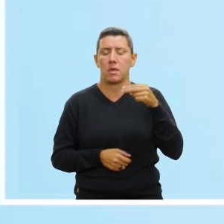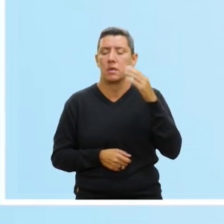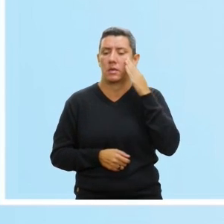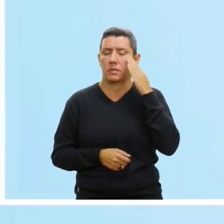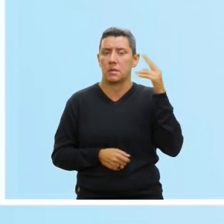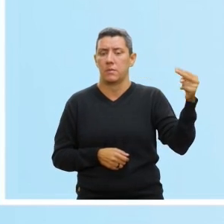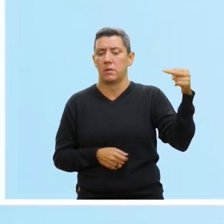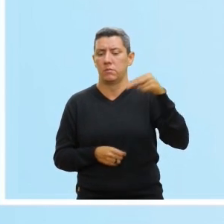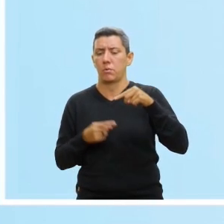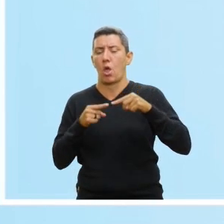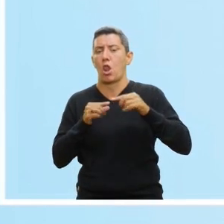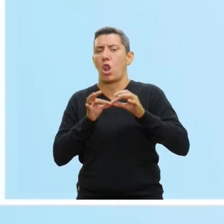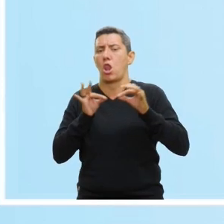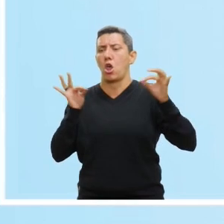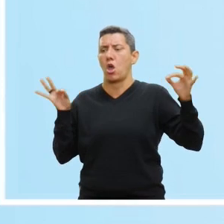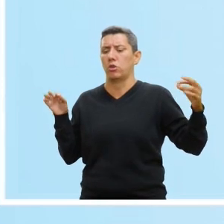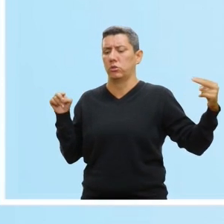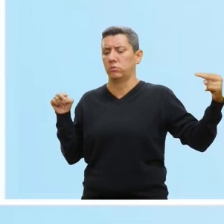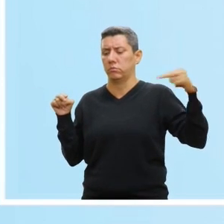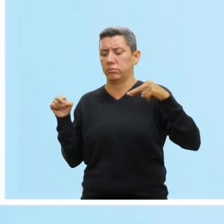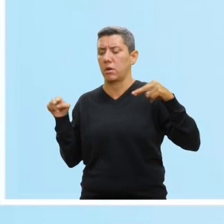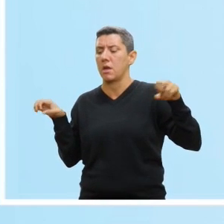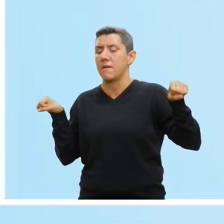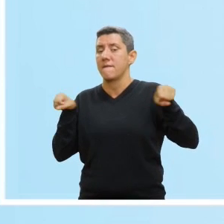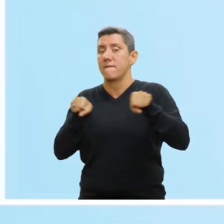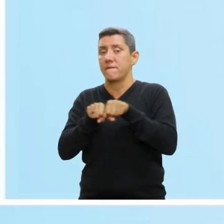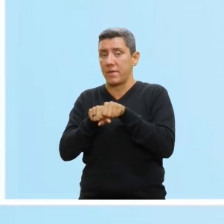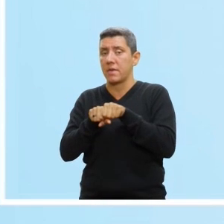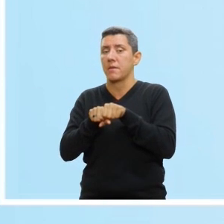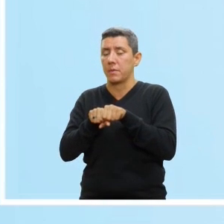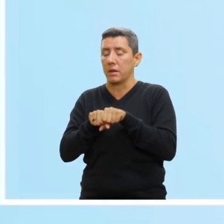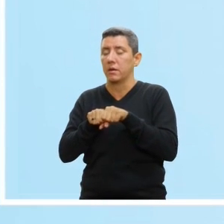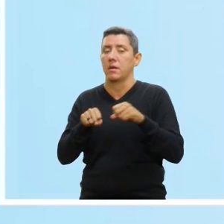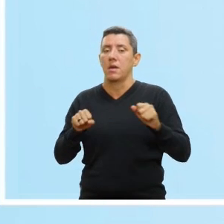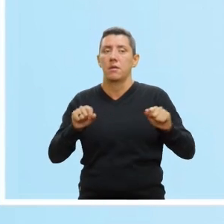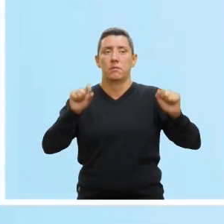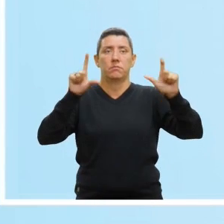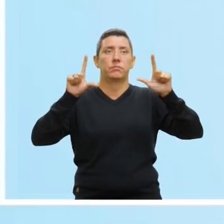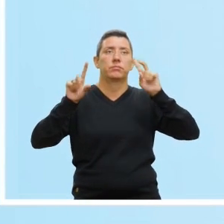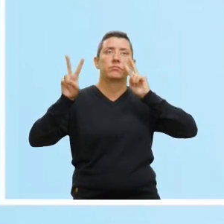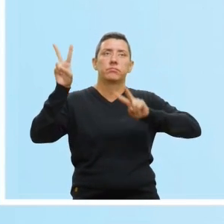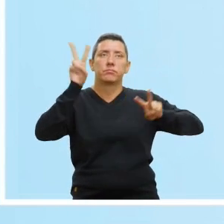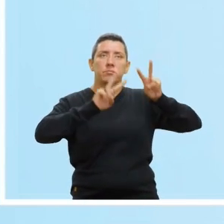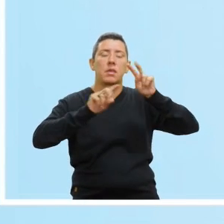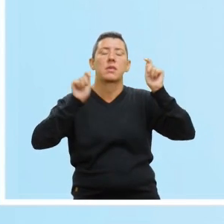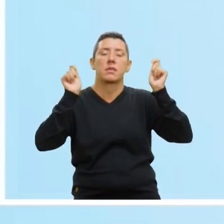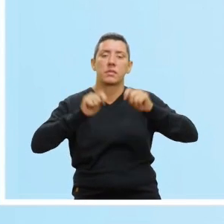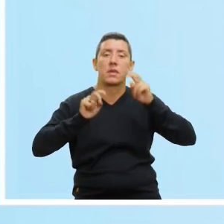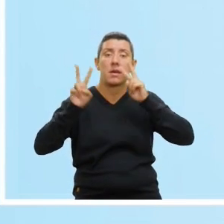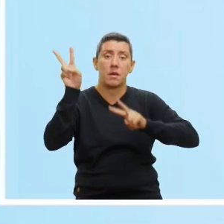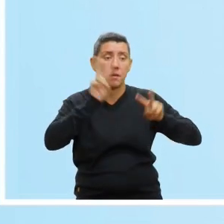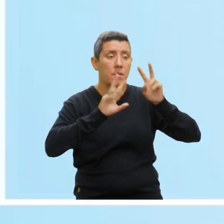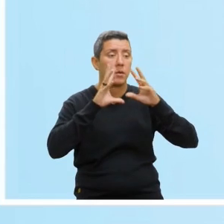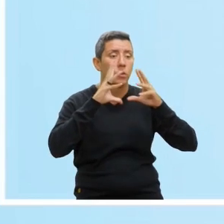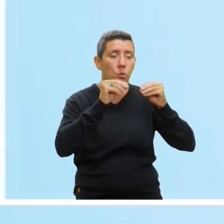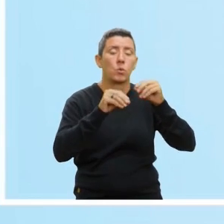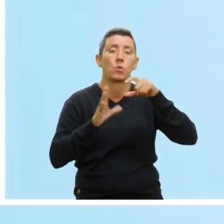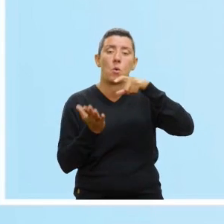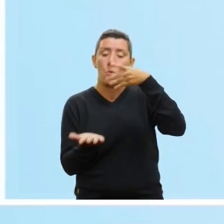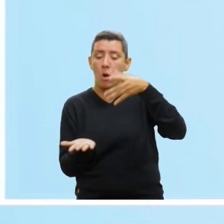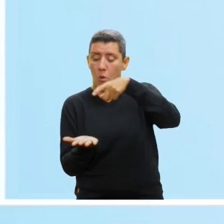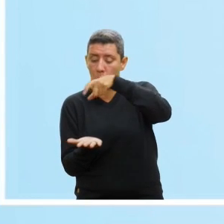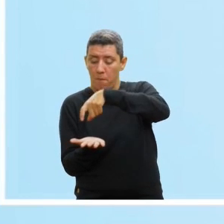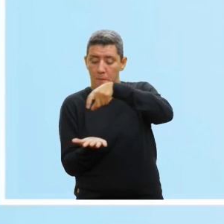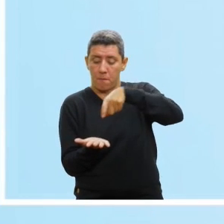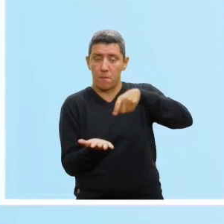outra cidade, reconhecendo fibra, ele mostra, reconhecendo o equipamento, você consegue ver todas as placas que estão lá no outro